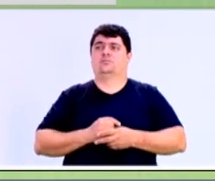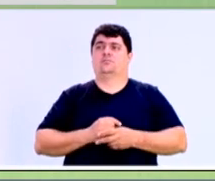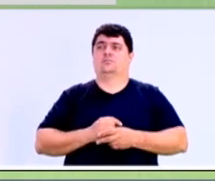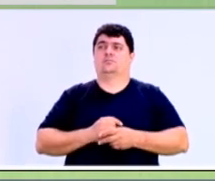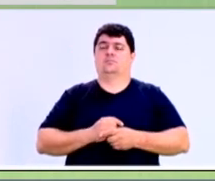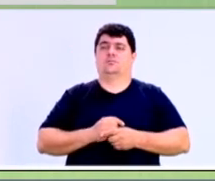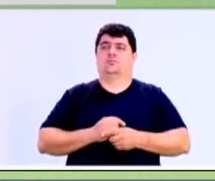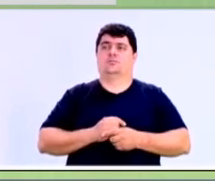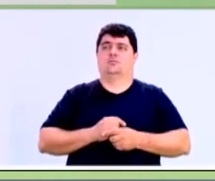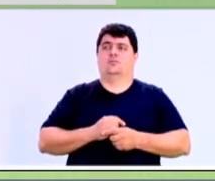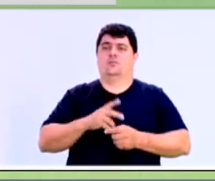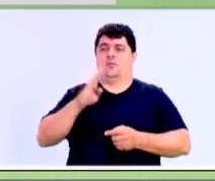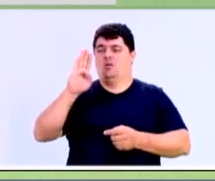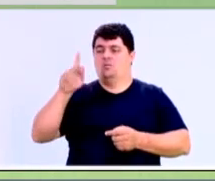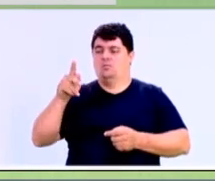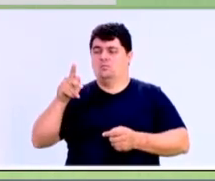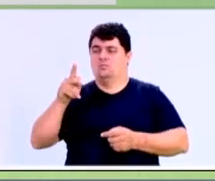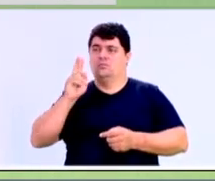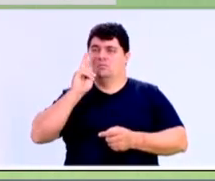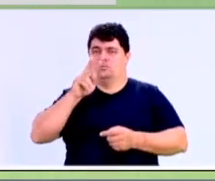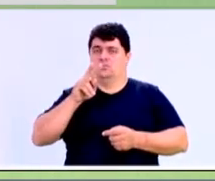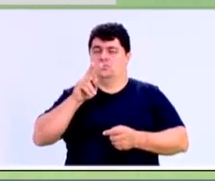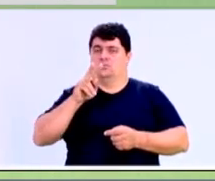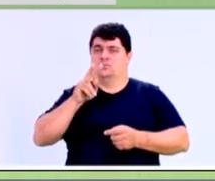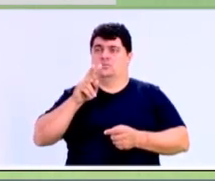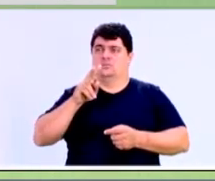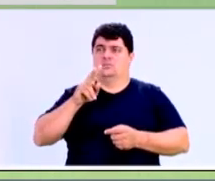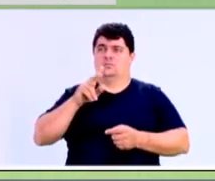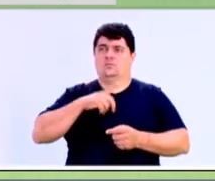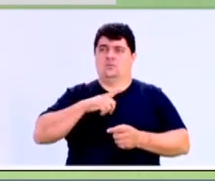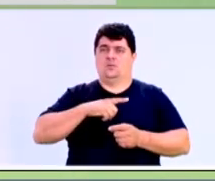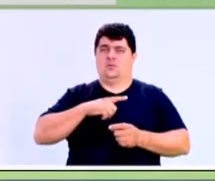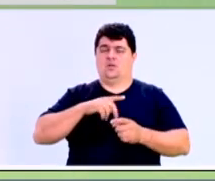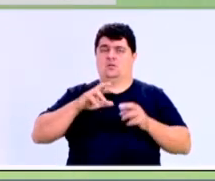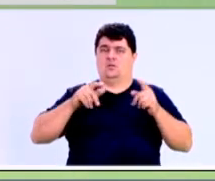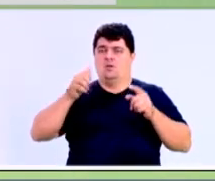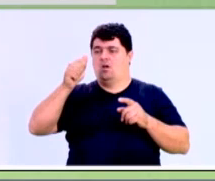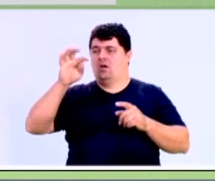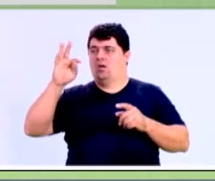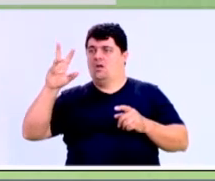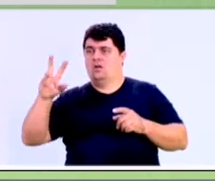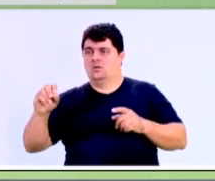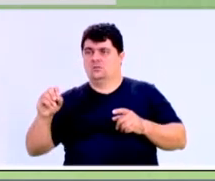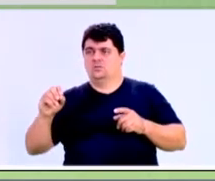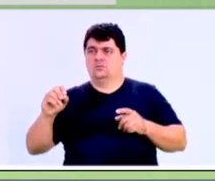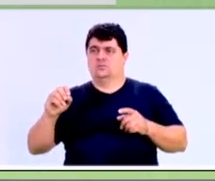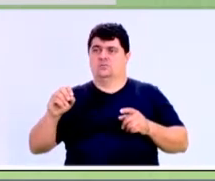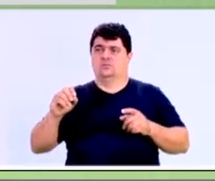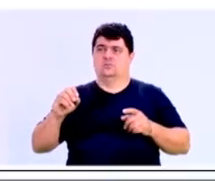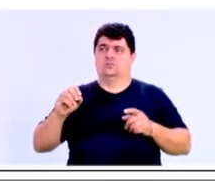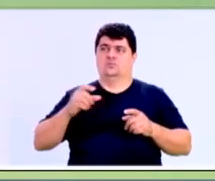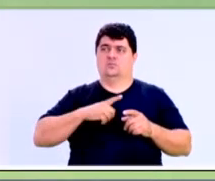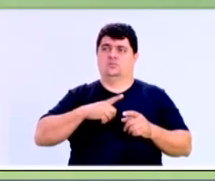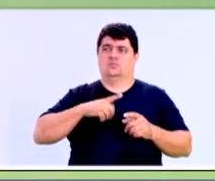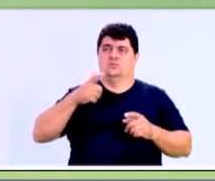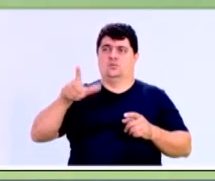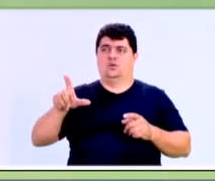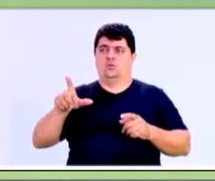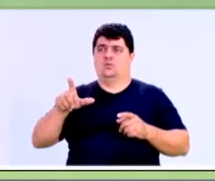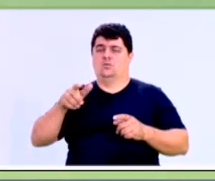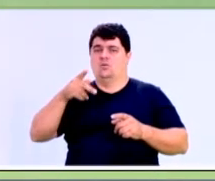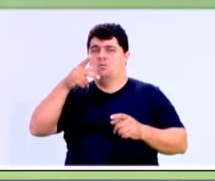patrimonial, para ficar melhor visualizado aí na aula, estou dividindo ele em ativo, aqui estão os meus ativos, e aqui estão os